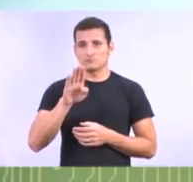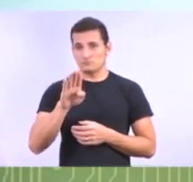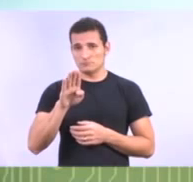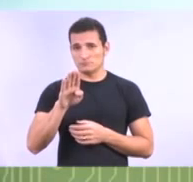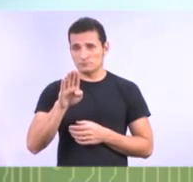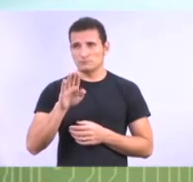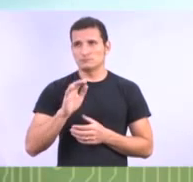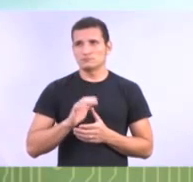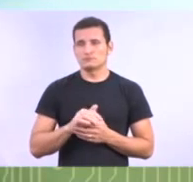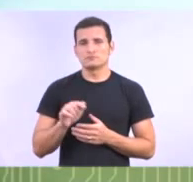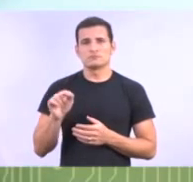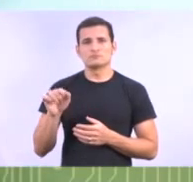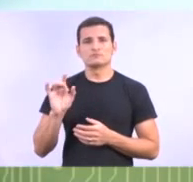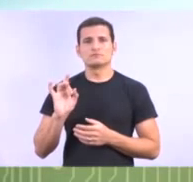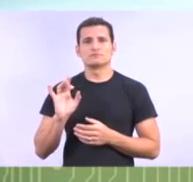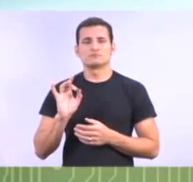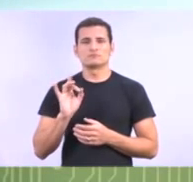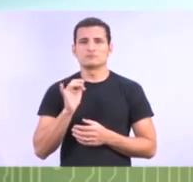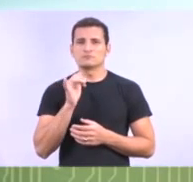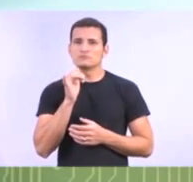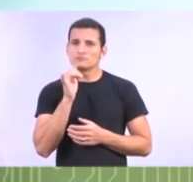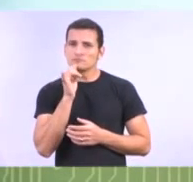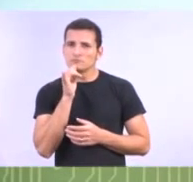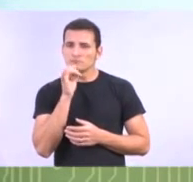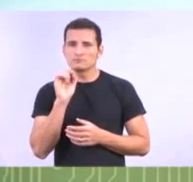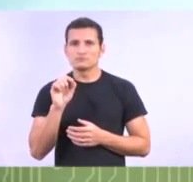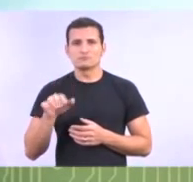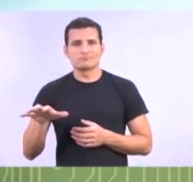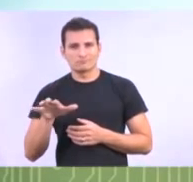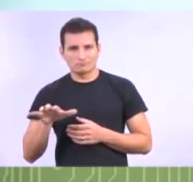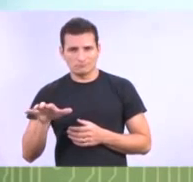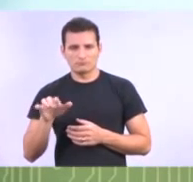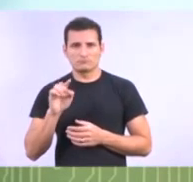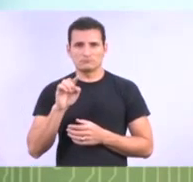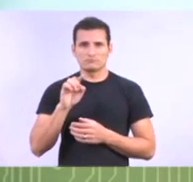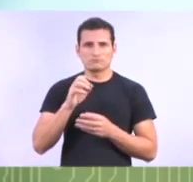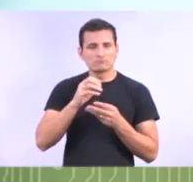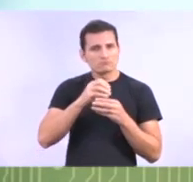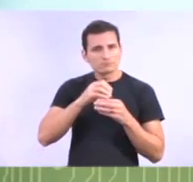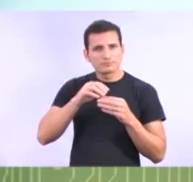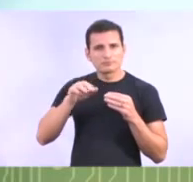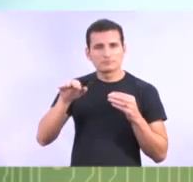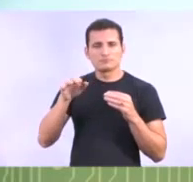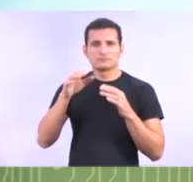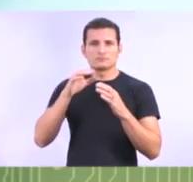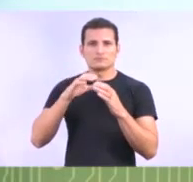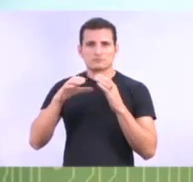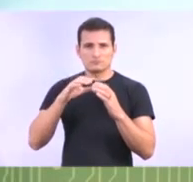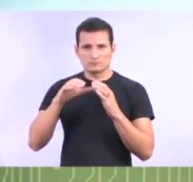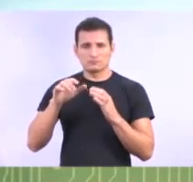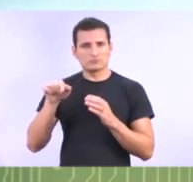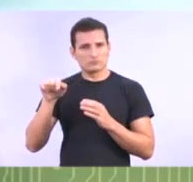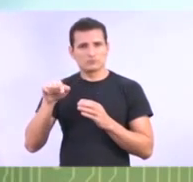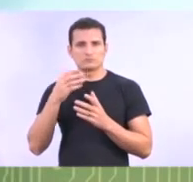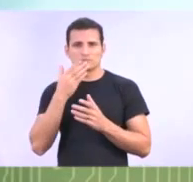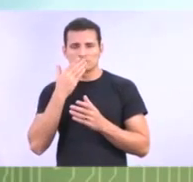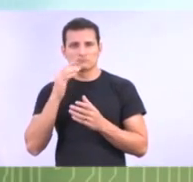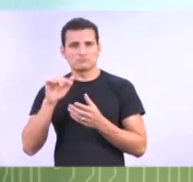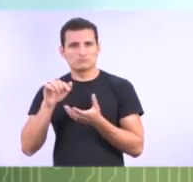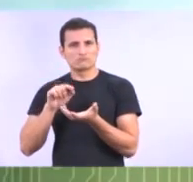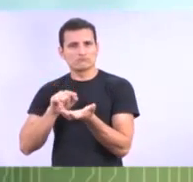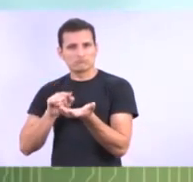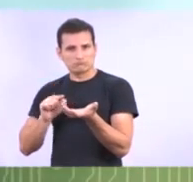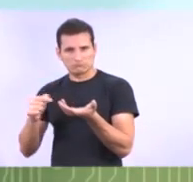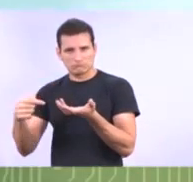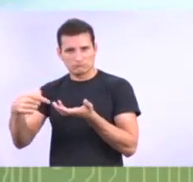simplesmente simulando um ambiente de barramento, ou seja, você manda a comunicação, mesmo que a topologia seja em estrela, todos vão